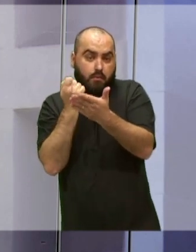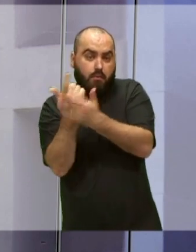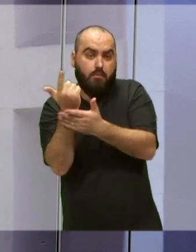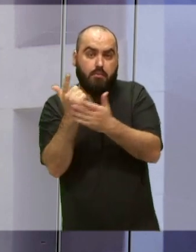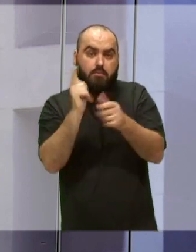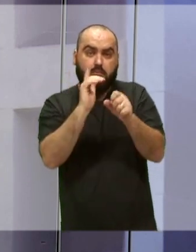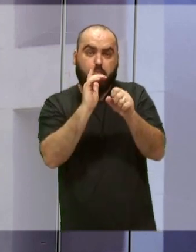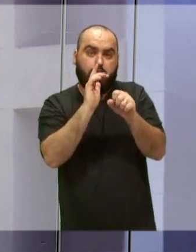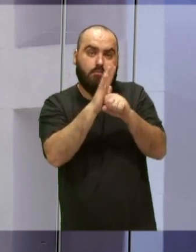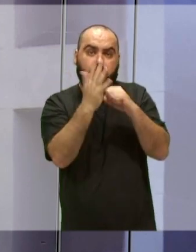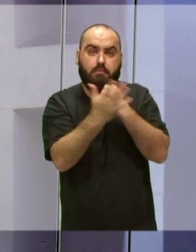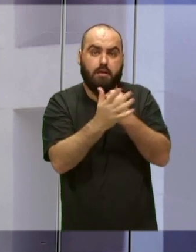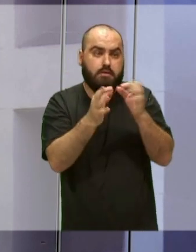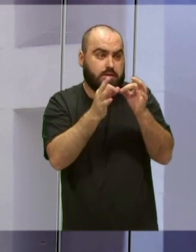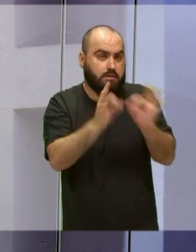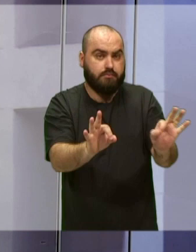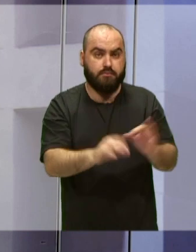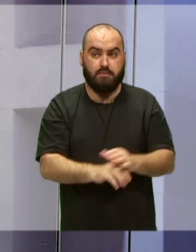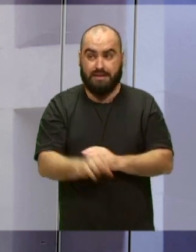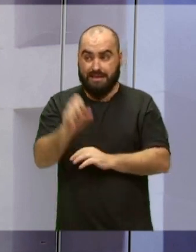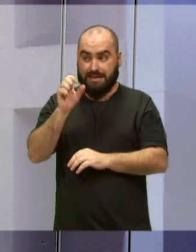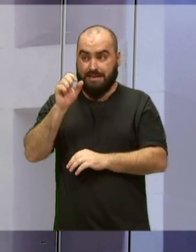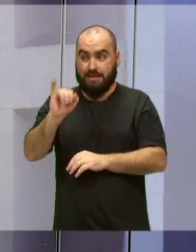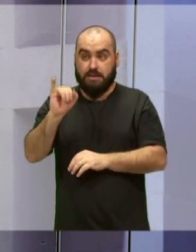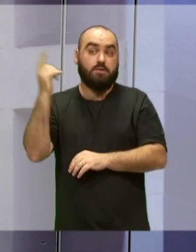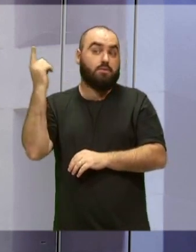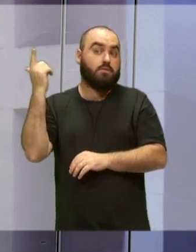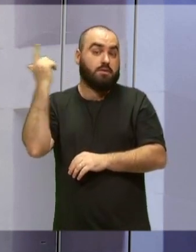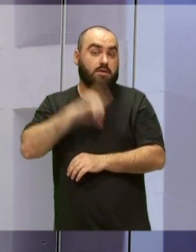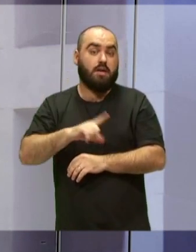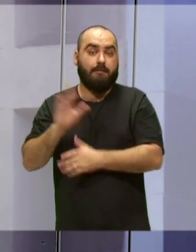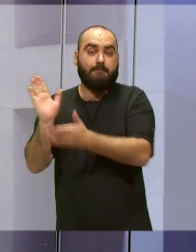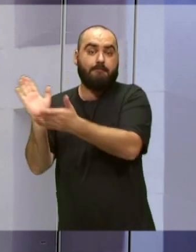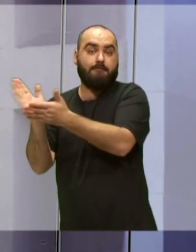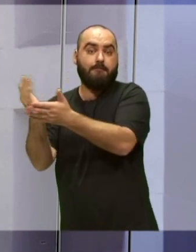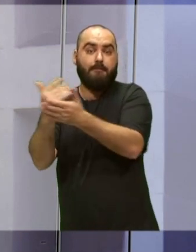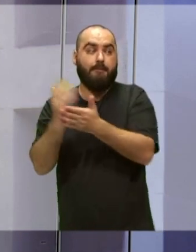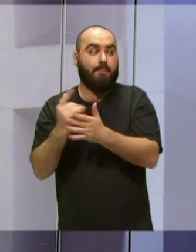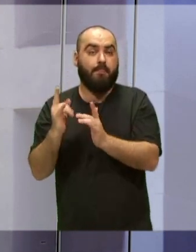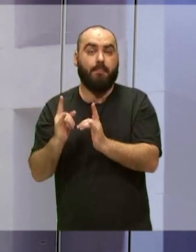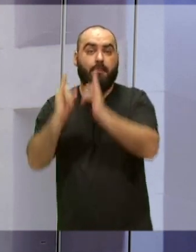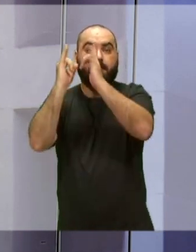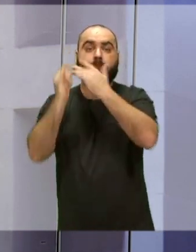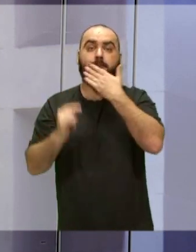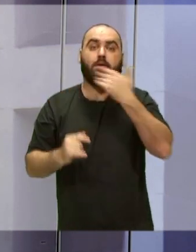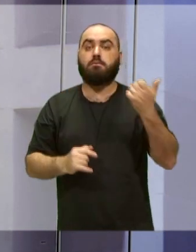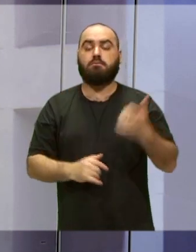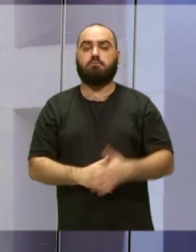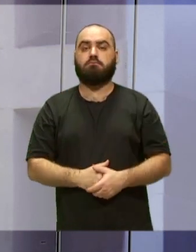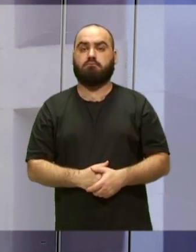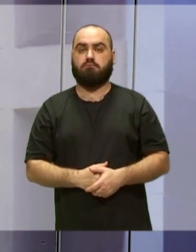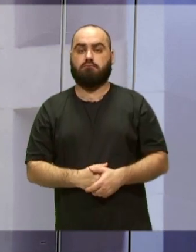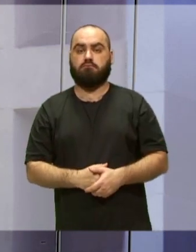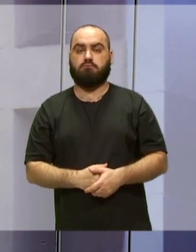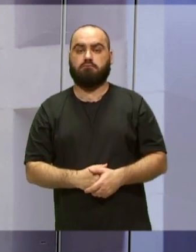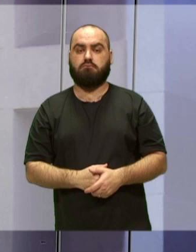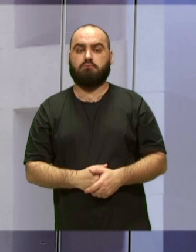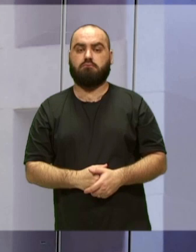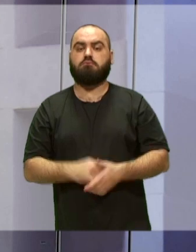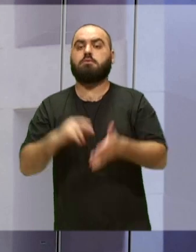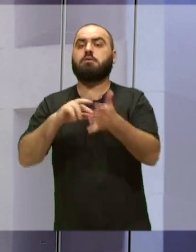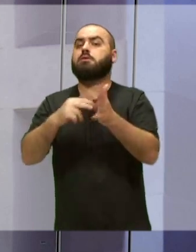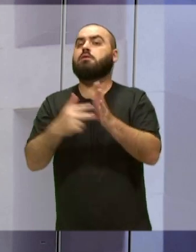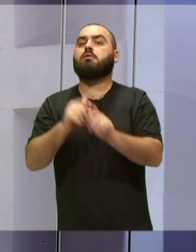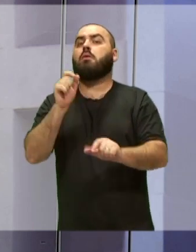bairro mais simples e tal se eu conseguir captar no mercado eu consigo um apartamento melhor mas o que ISO significa para